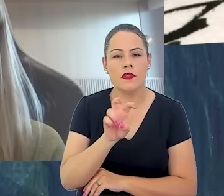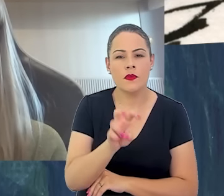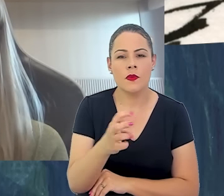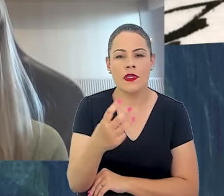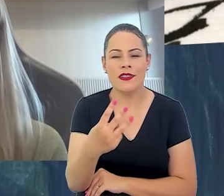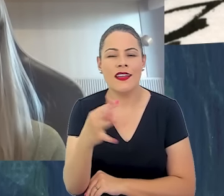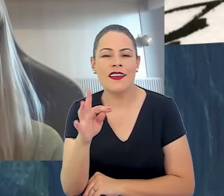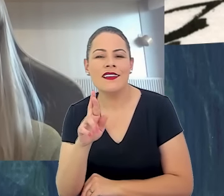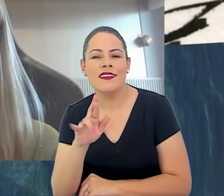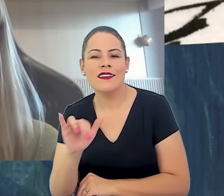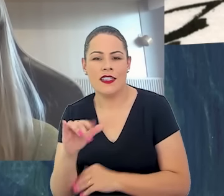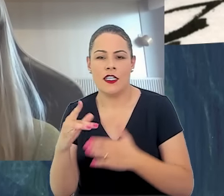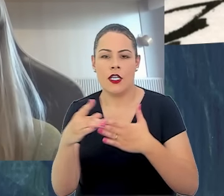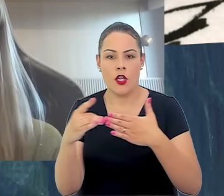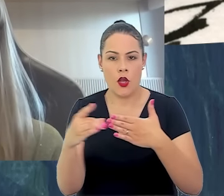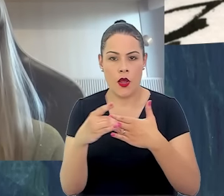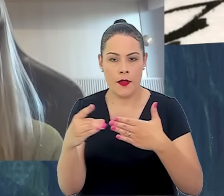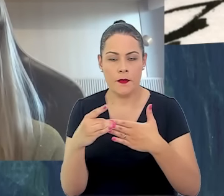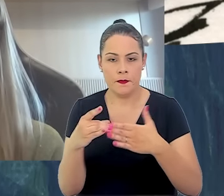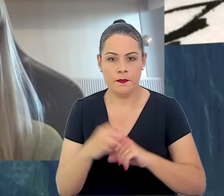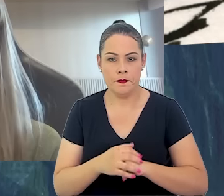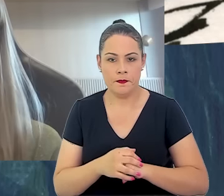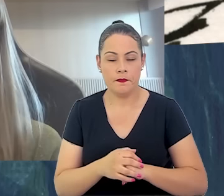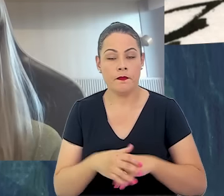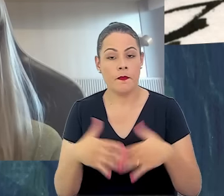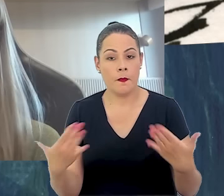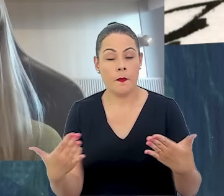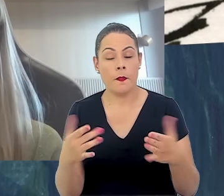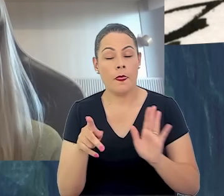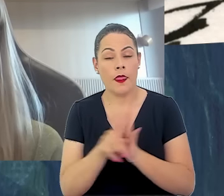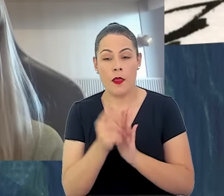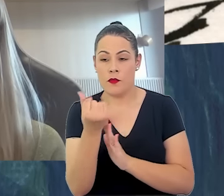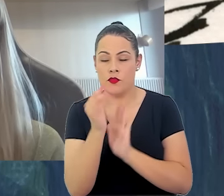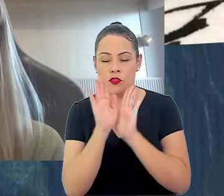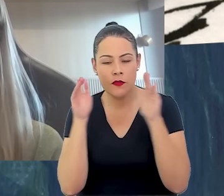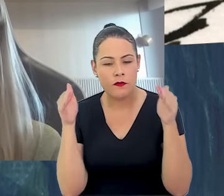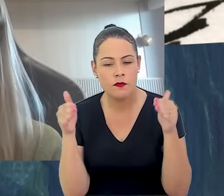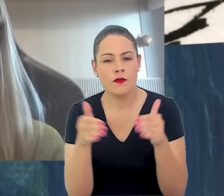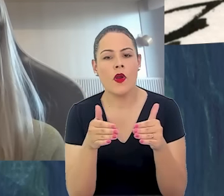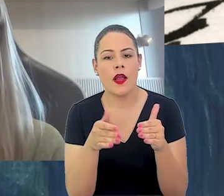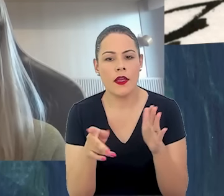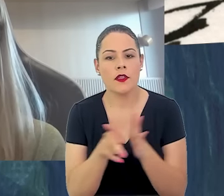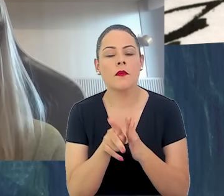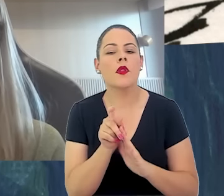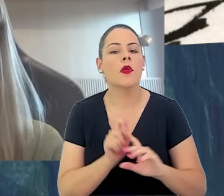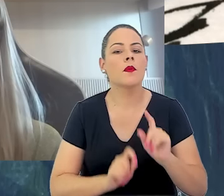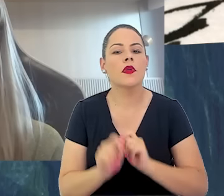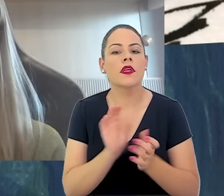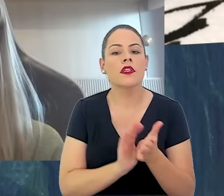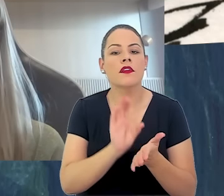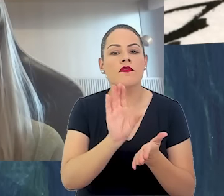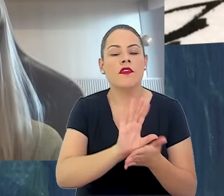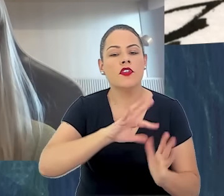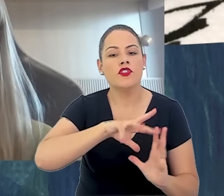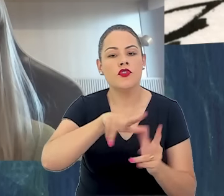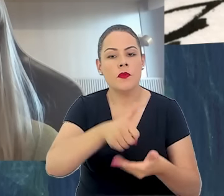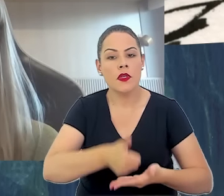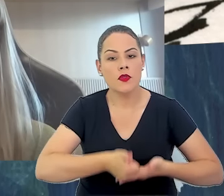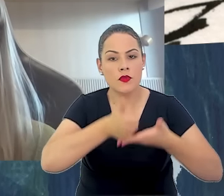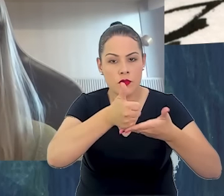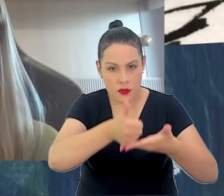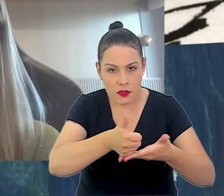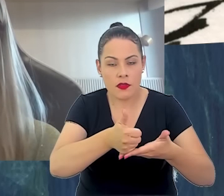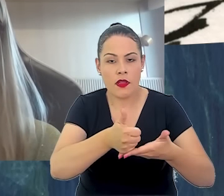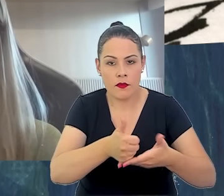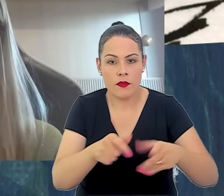de 53 trilhões de dólares earmarked, ou seja, destinados para investimentos